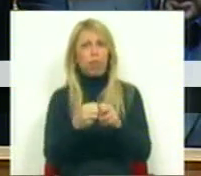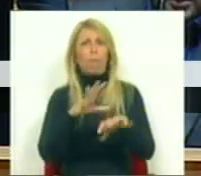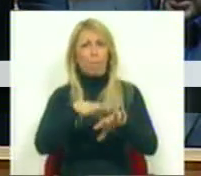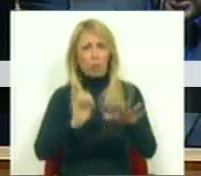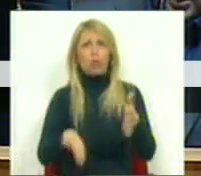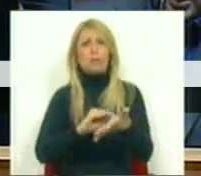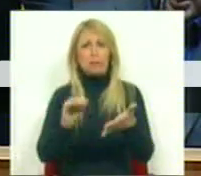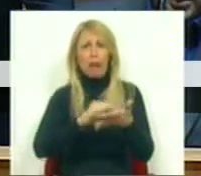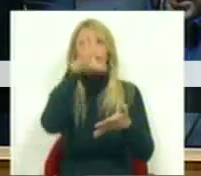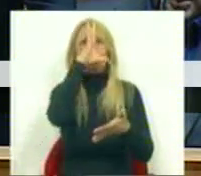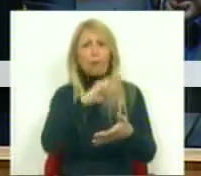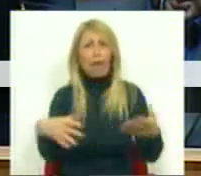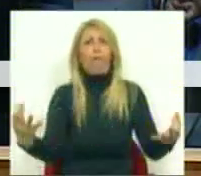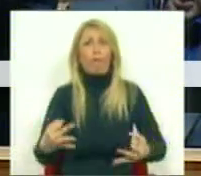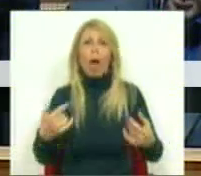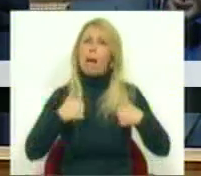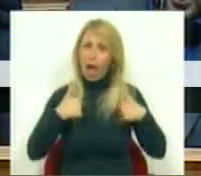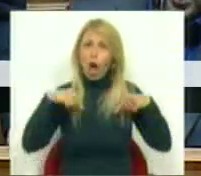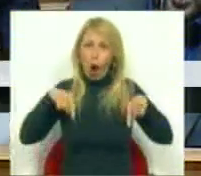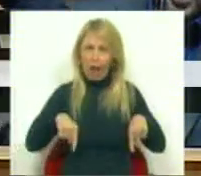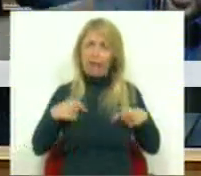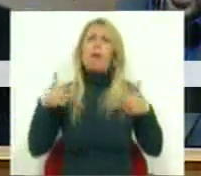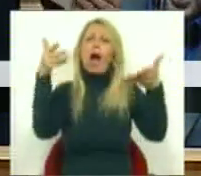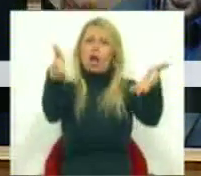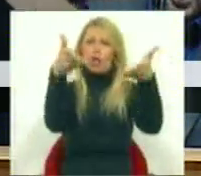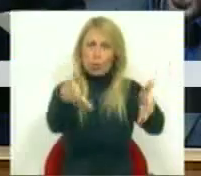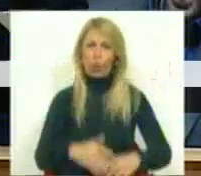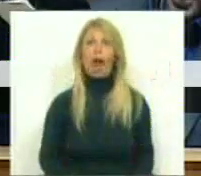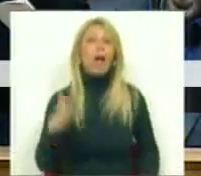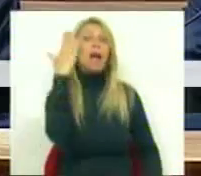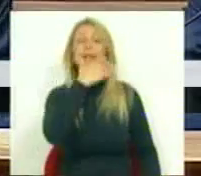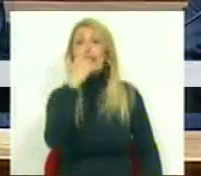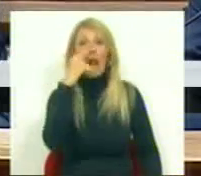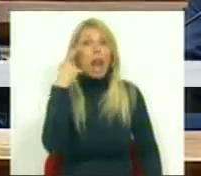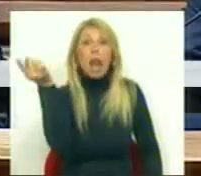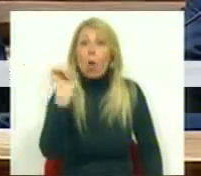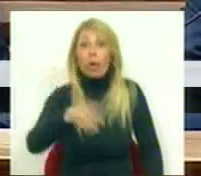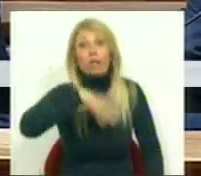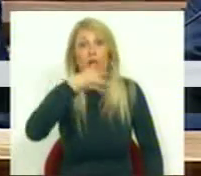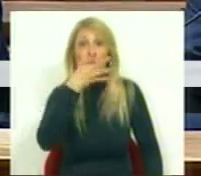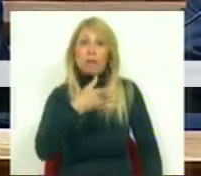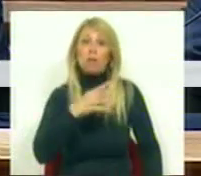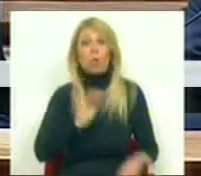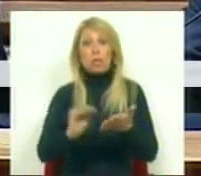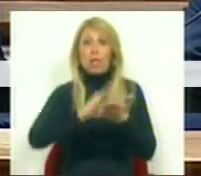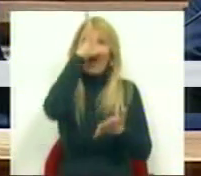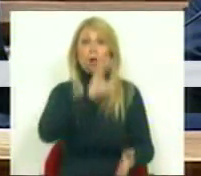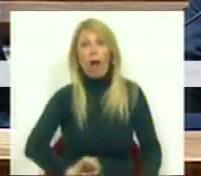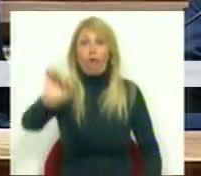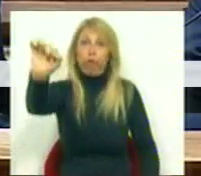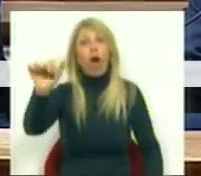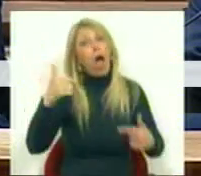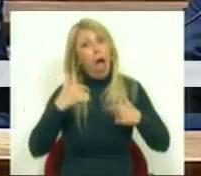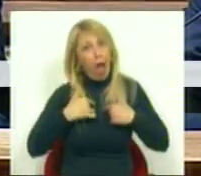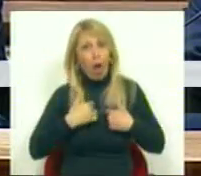Estado. E eu estou aqui para o ajudar, porque se não conhece a justificação do seu secretário de Estado, eu tenho o máximo